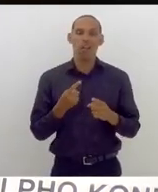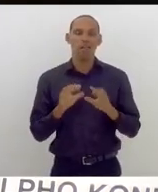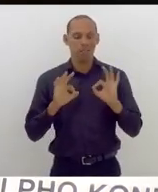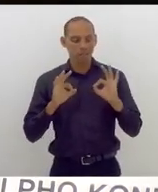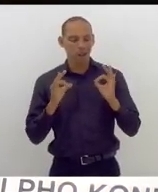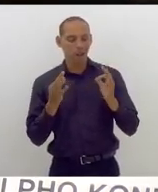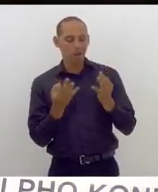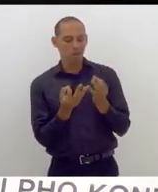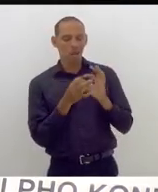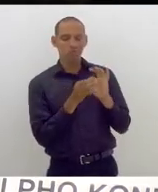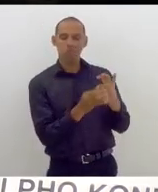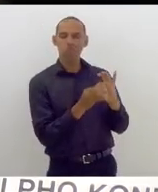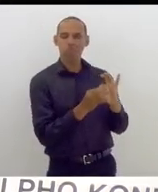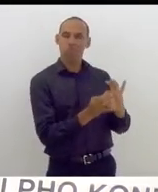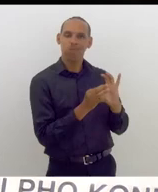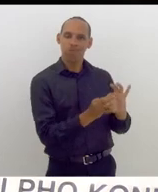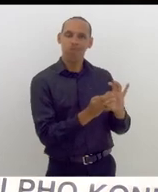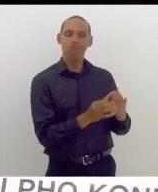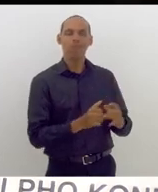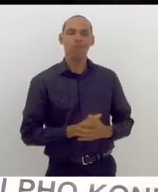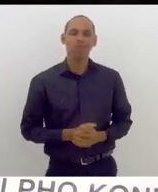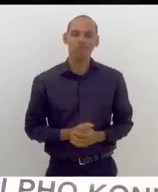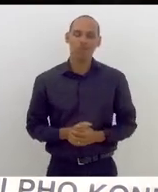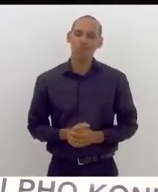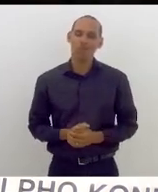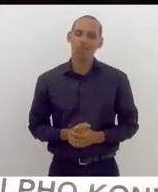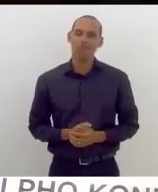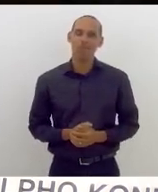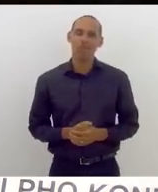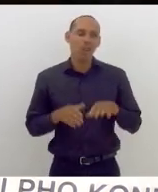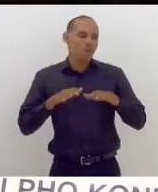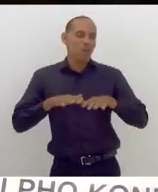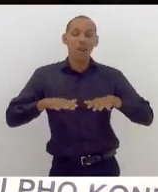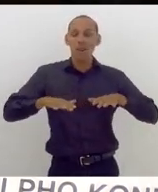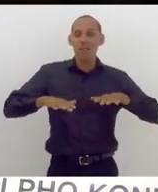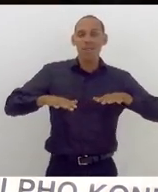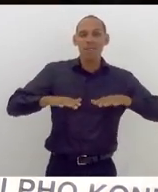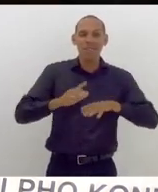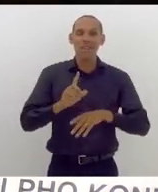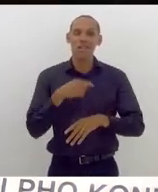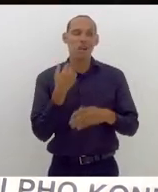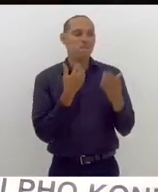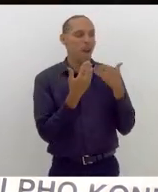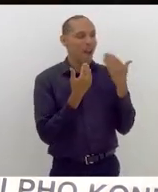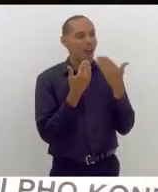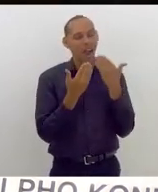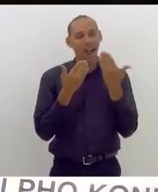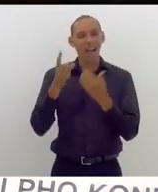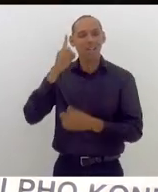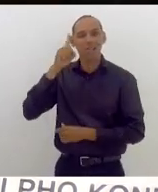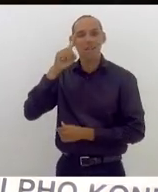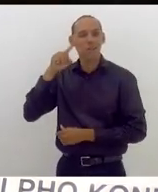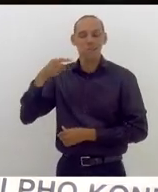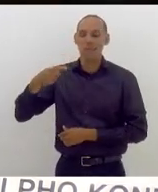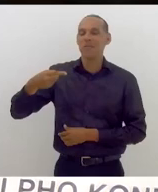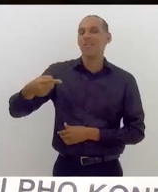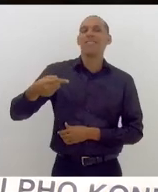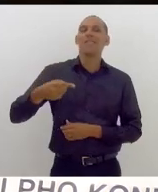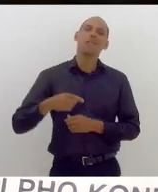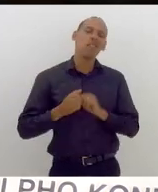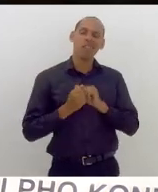unida, e em que todos estão perna... A gente se fala várias vezes por dia, a